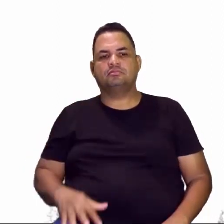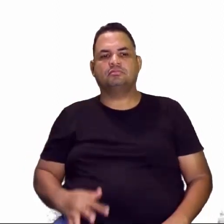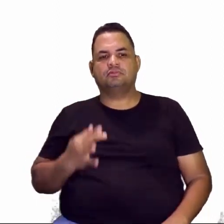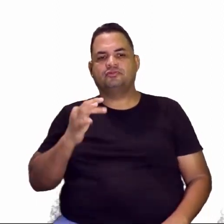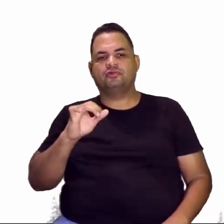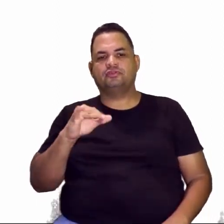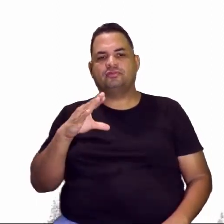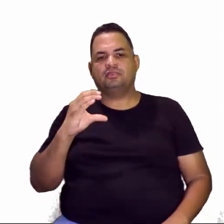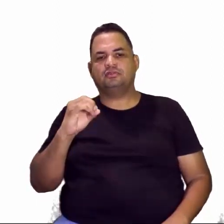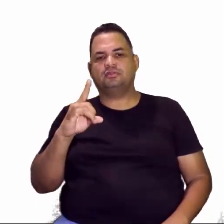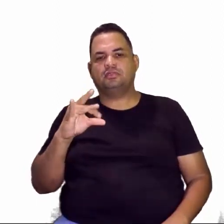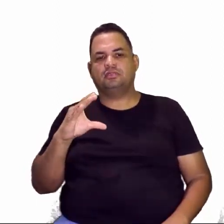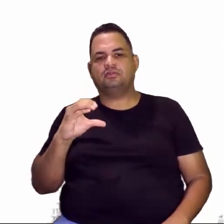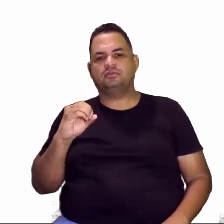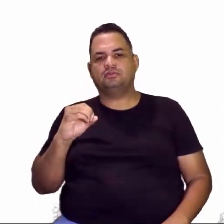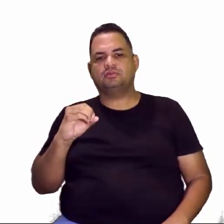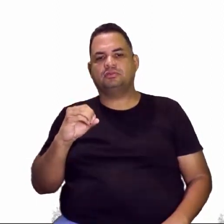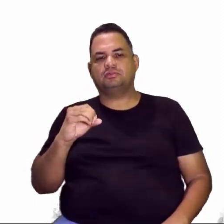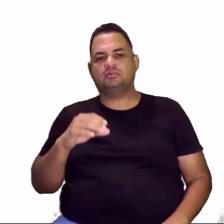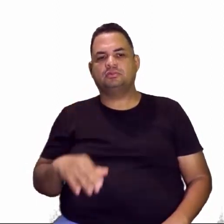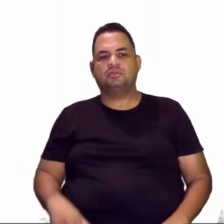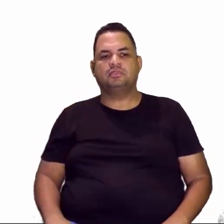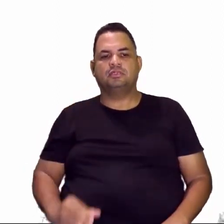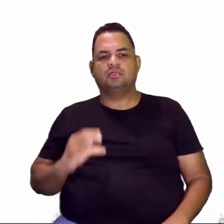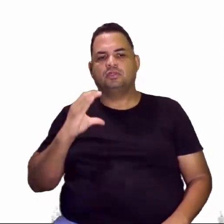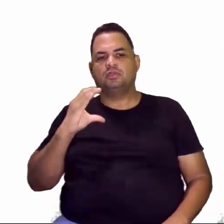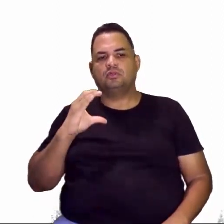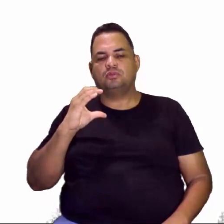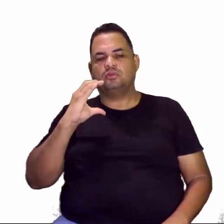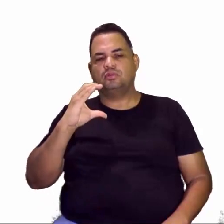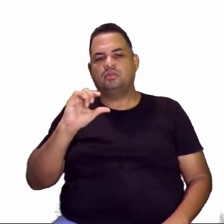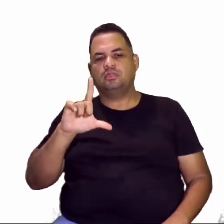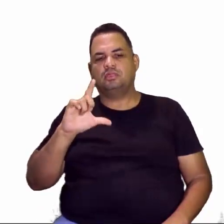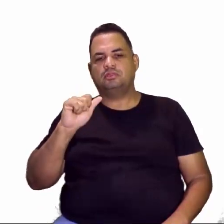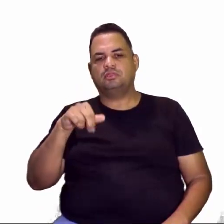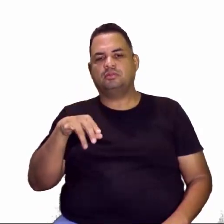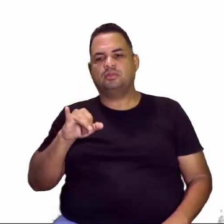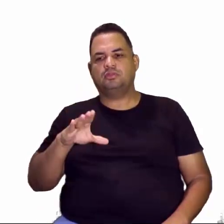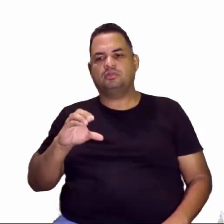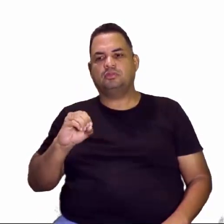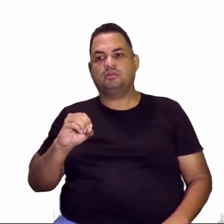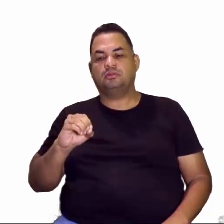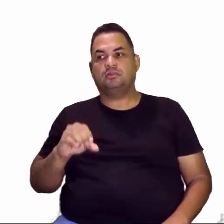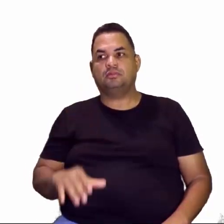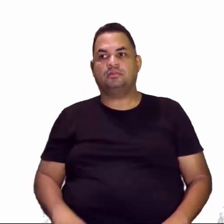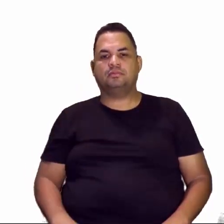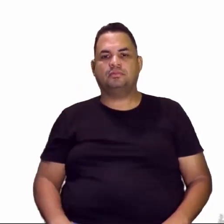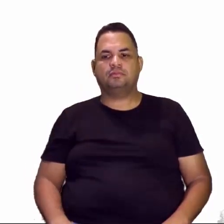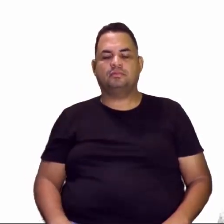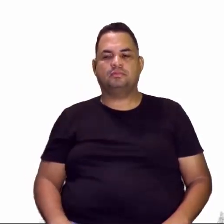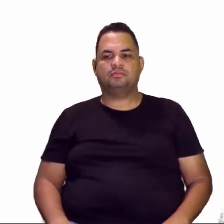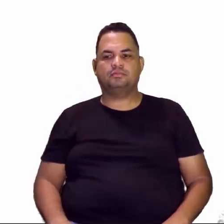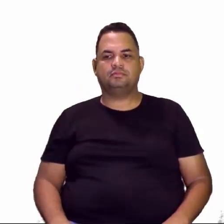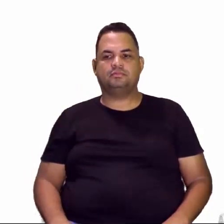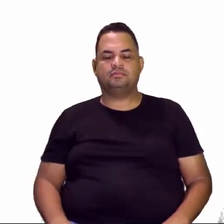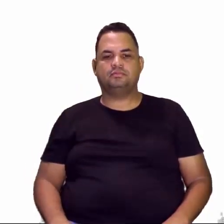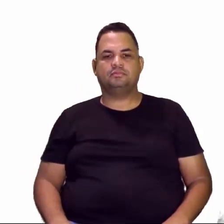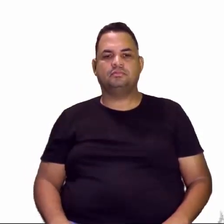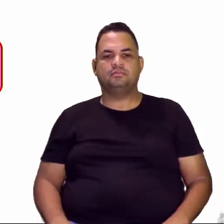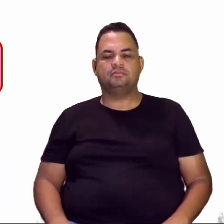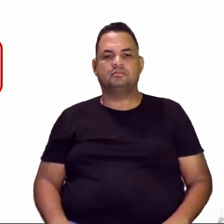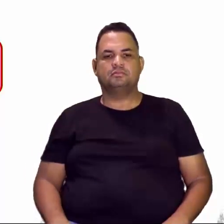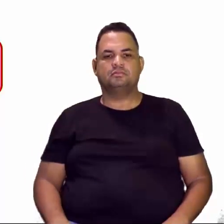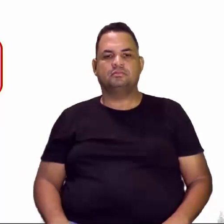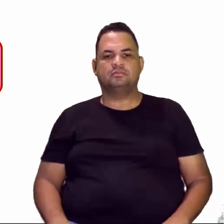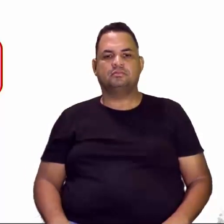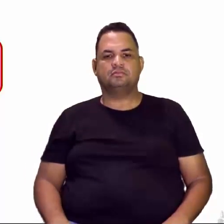fosfato de cálcio, cloreto de amônio. Aqui não é prata não, nitrato de...